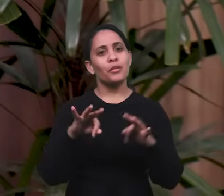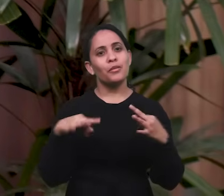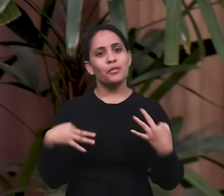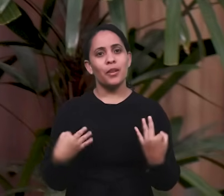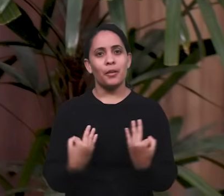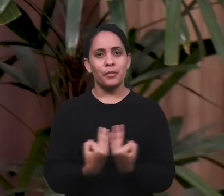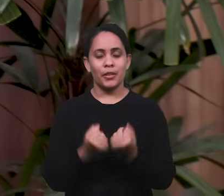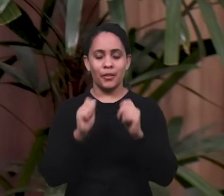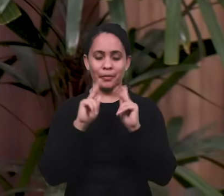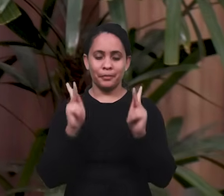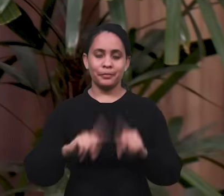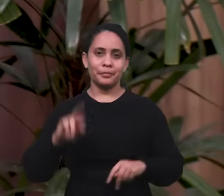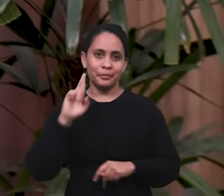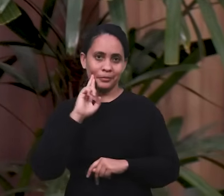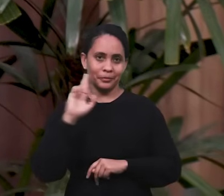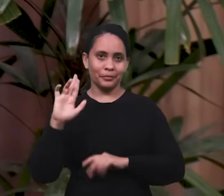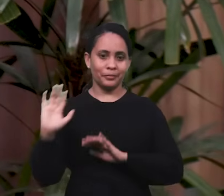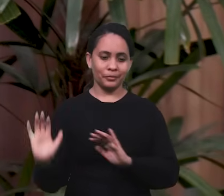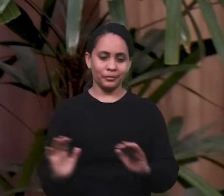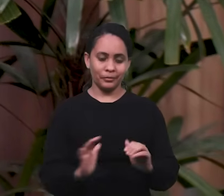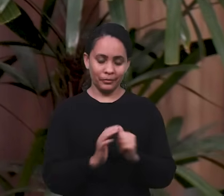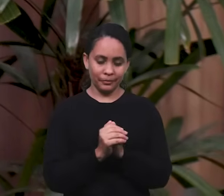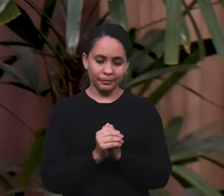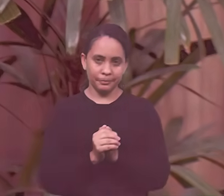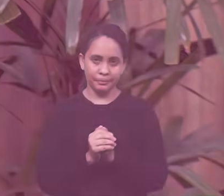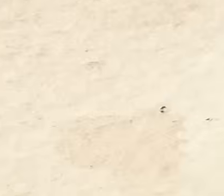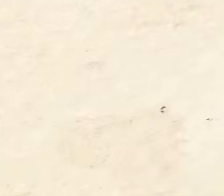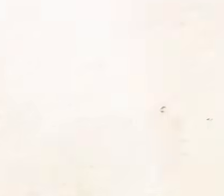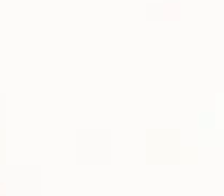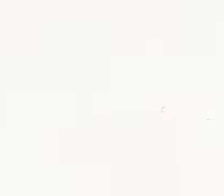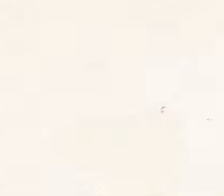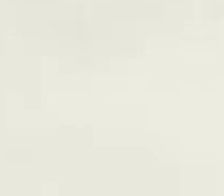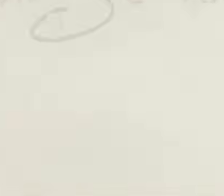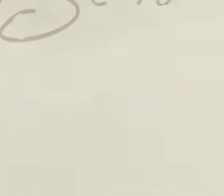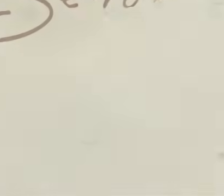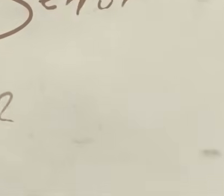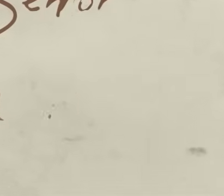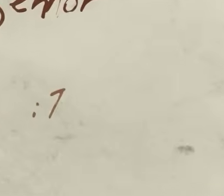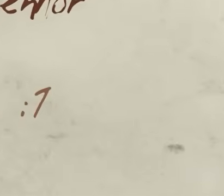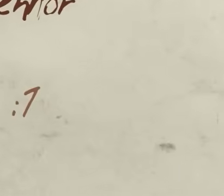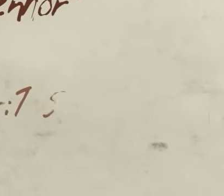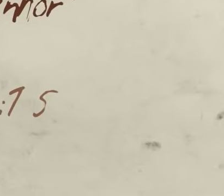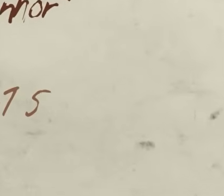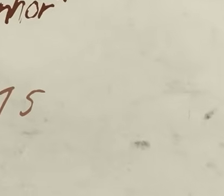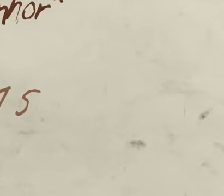que Deus abençoe a sua família e a paz do Senhor.